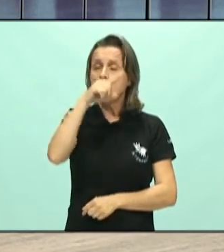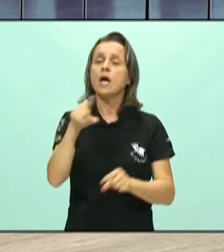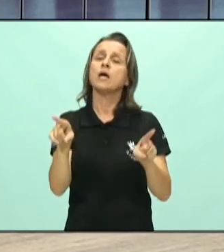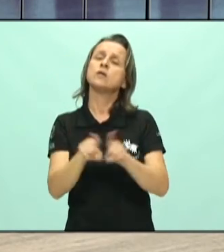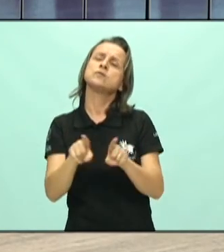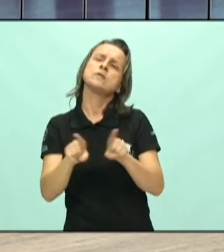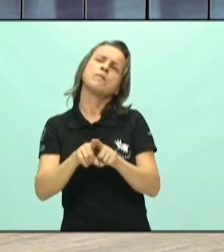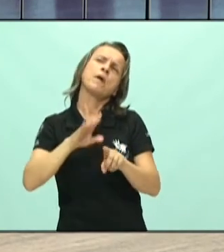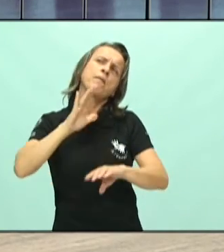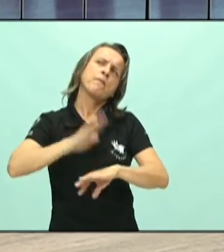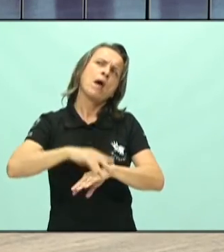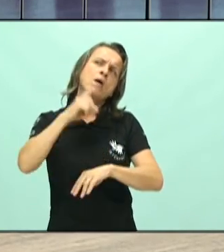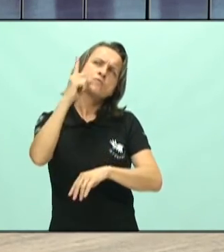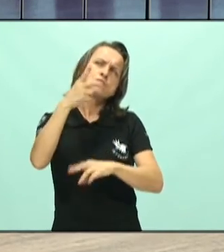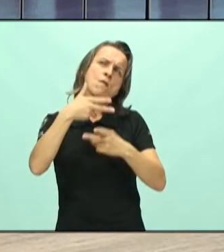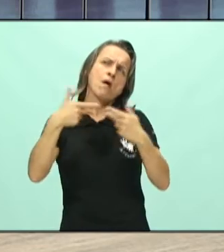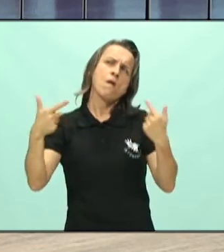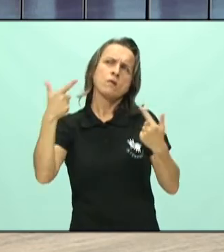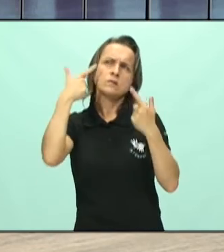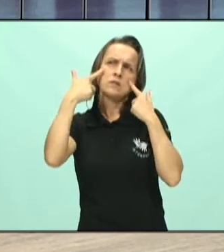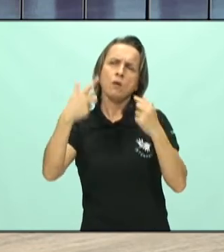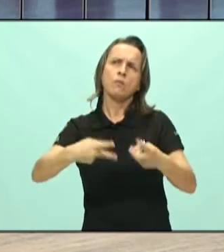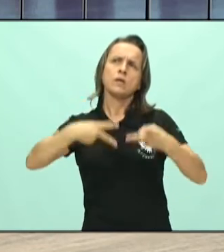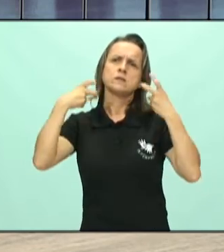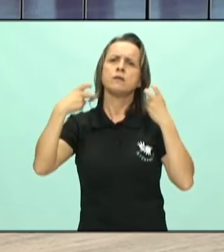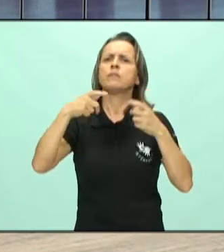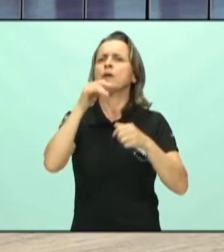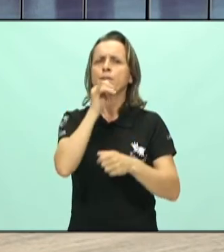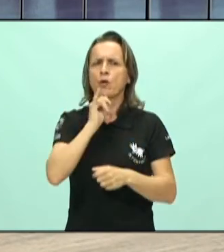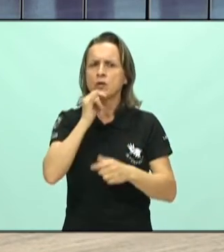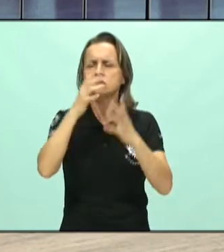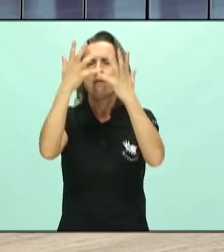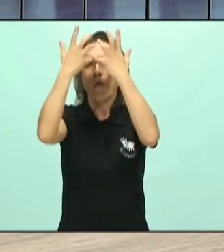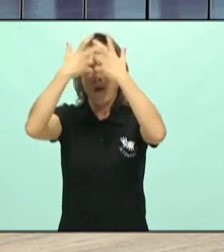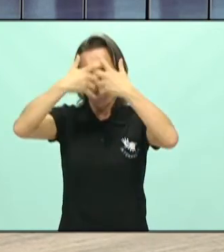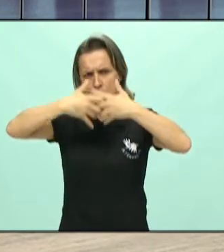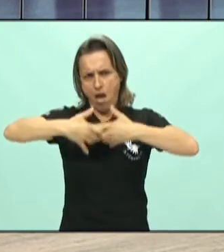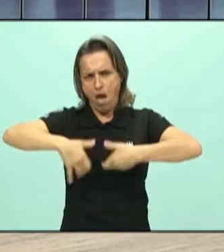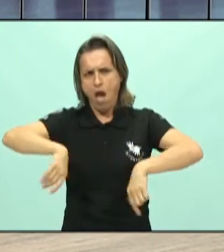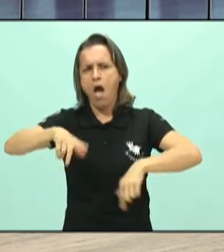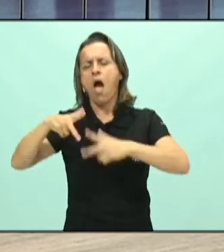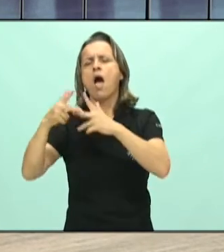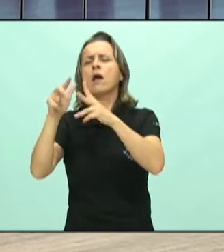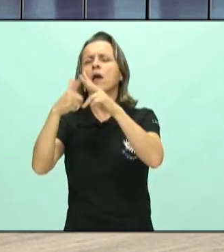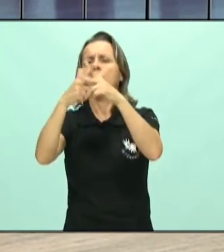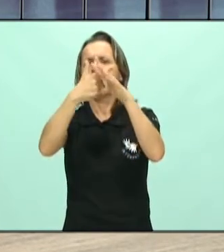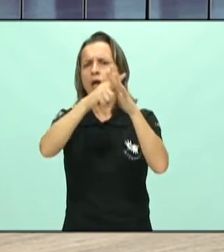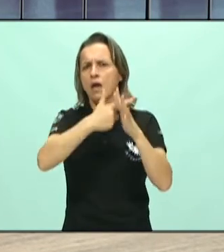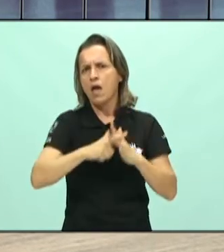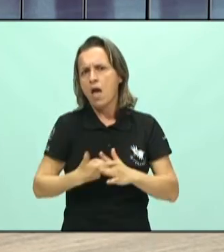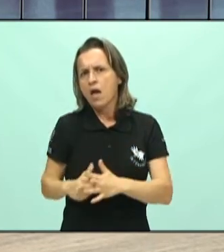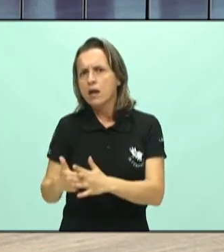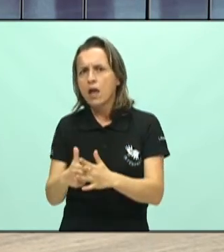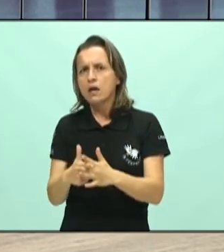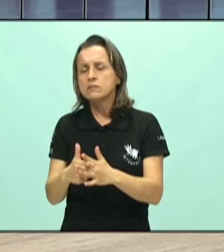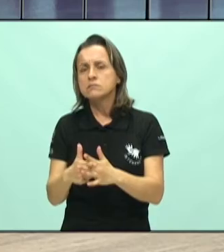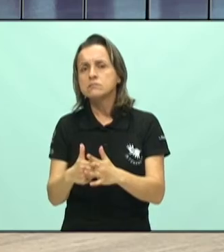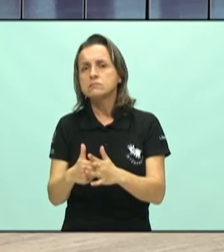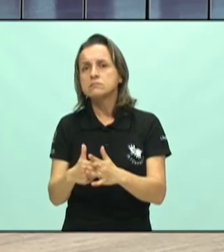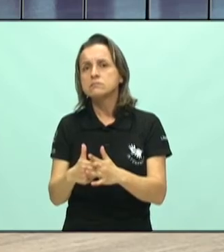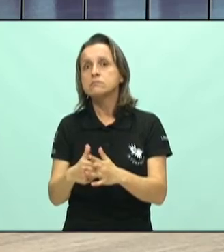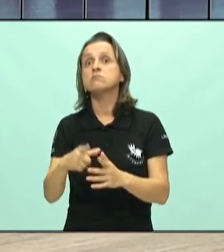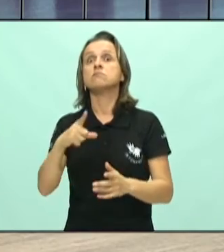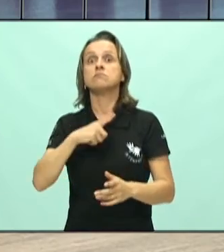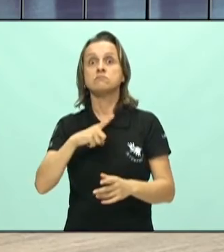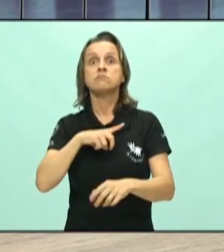foi identificado, por exemplo, máquinas e equipamentos. Não há nada que traia mais emprego e renda do que